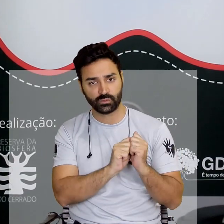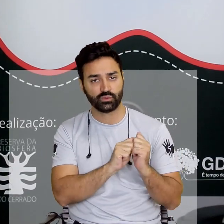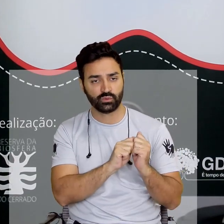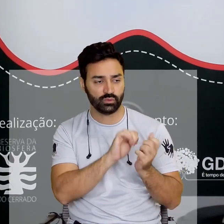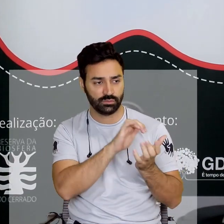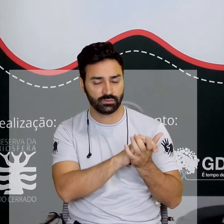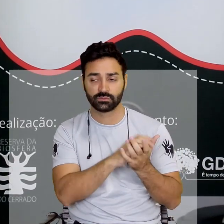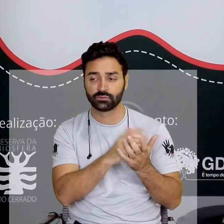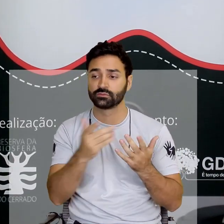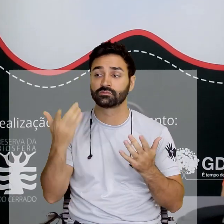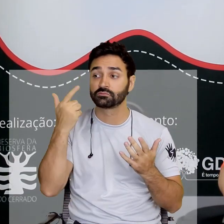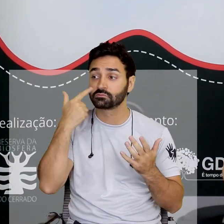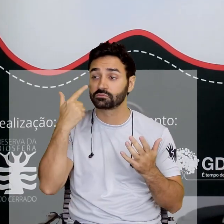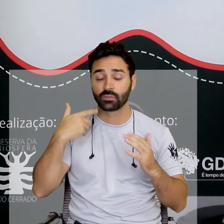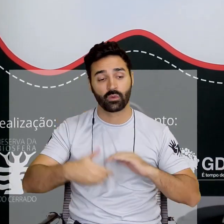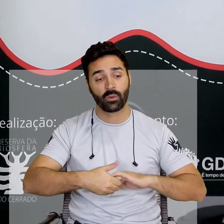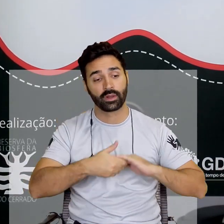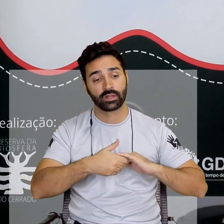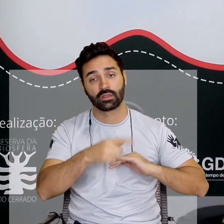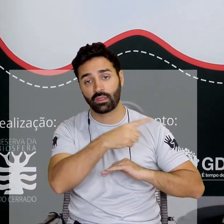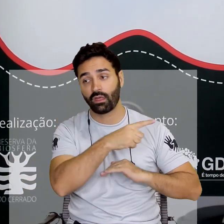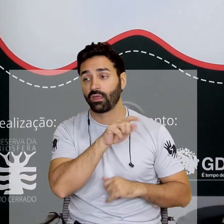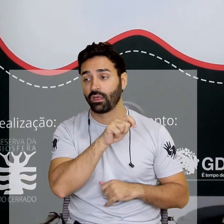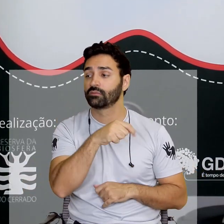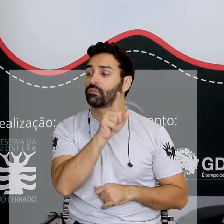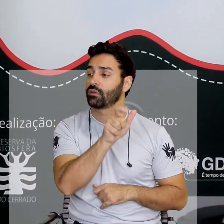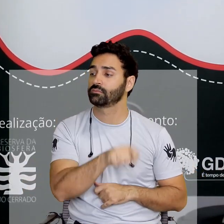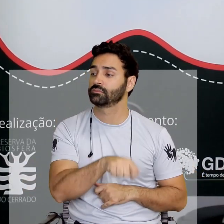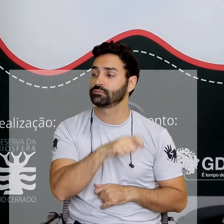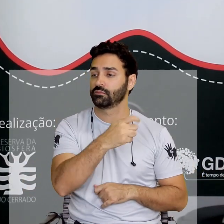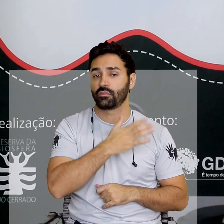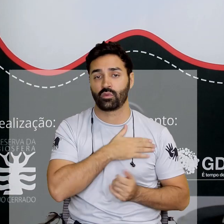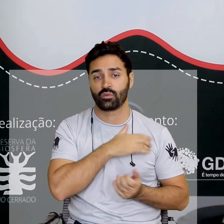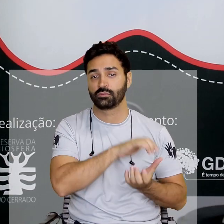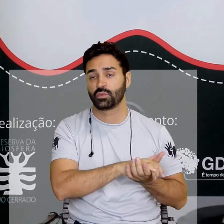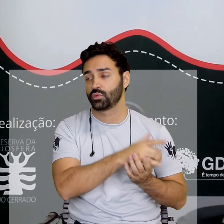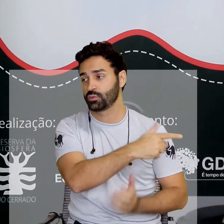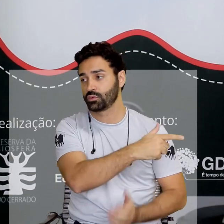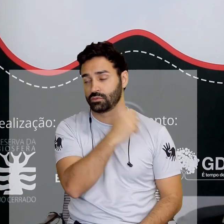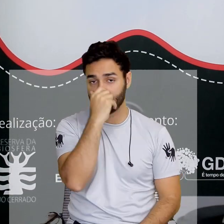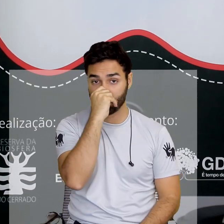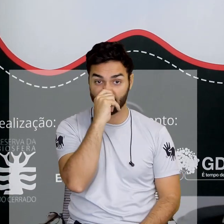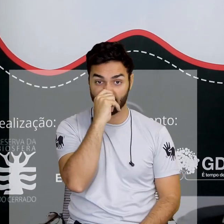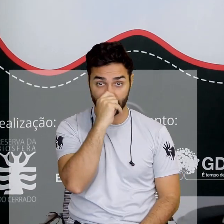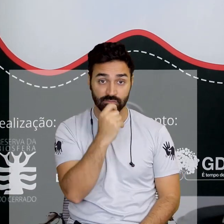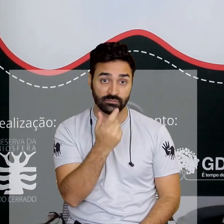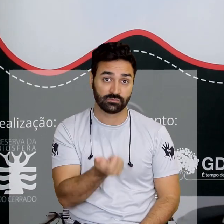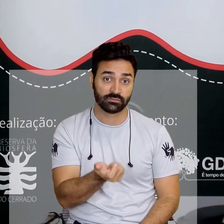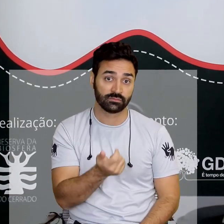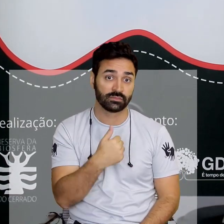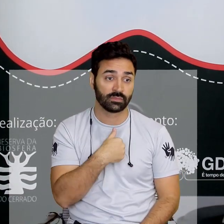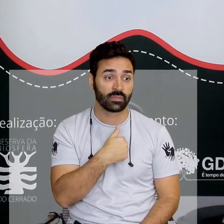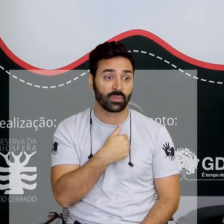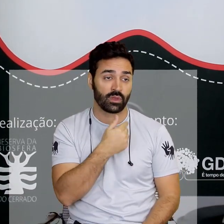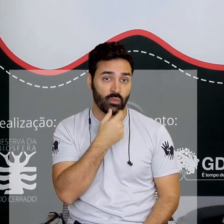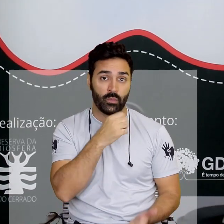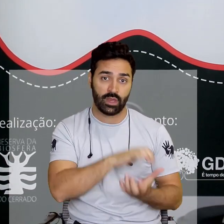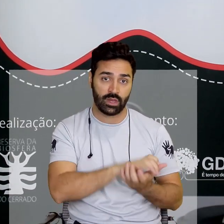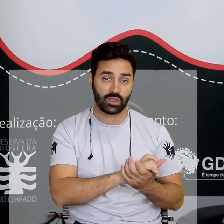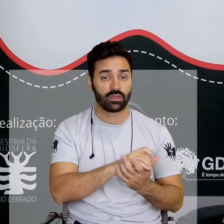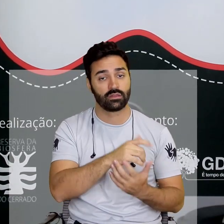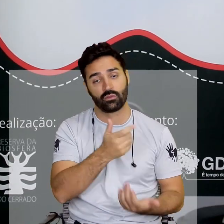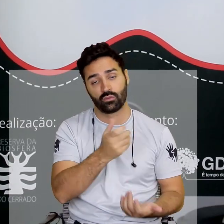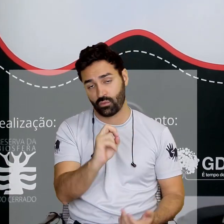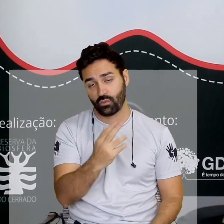apresentar ele para alguém e falar assim, esse aqui é meu esposo. Ou seja, eu sou casada com ele, é meu marido, meu esposo, é o